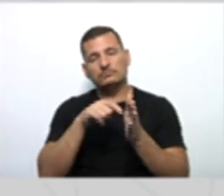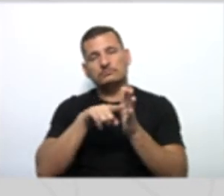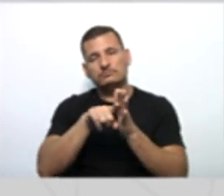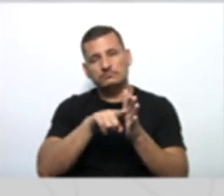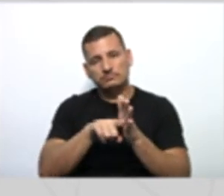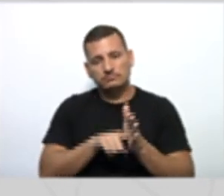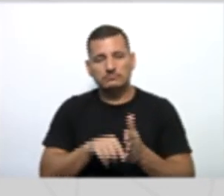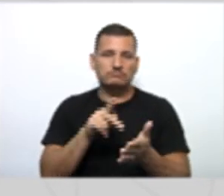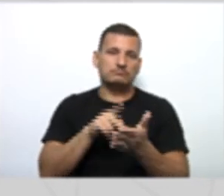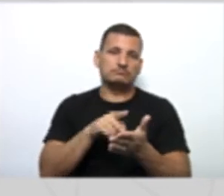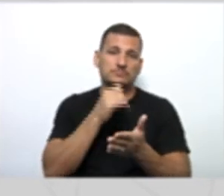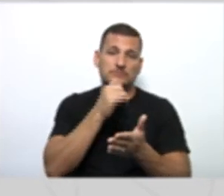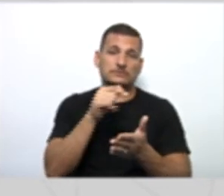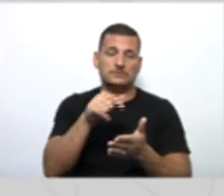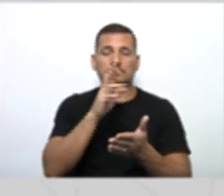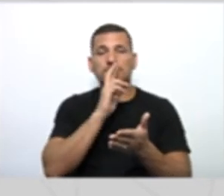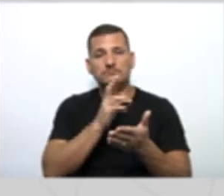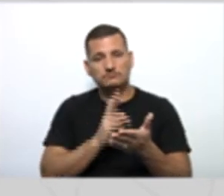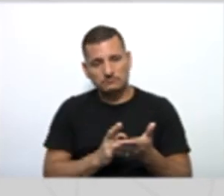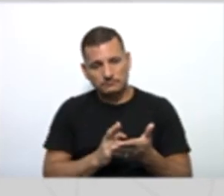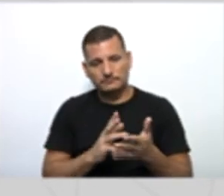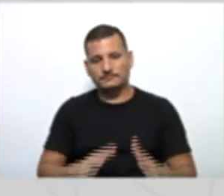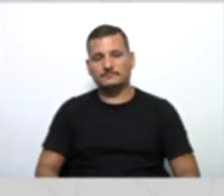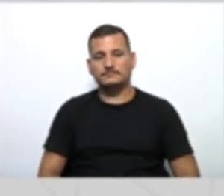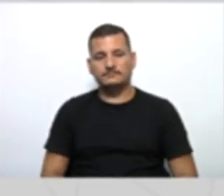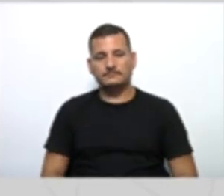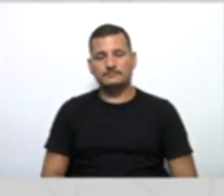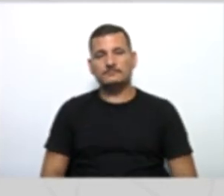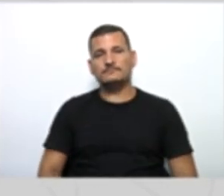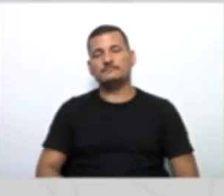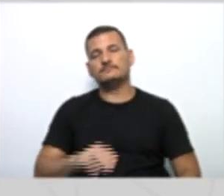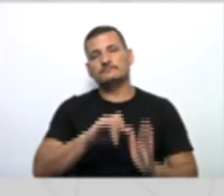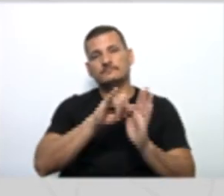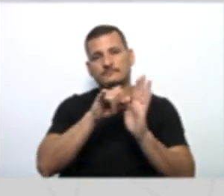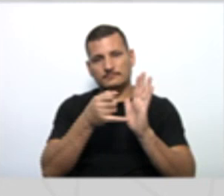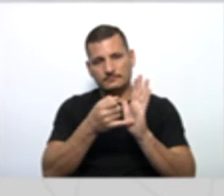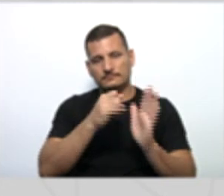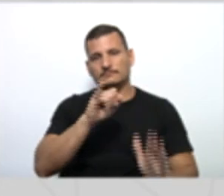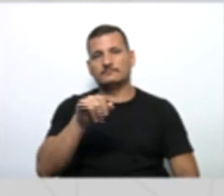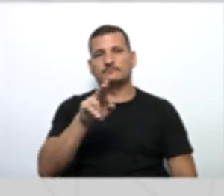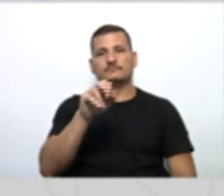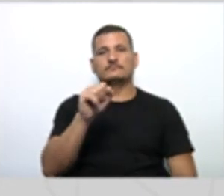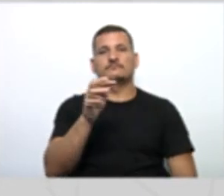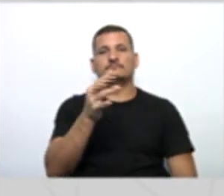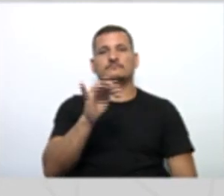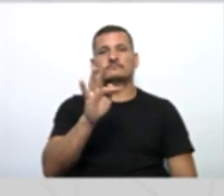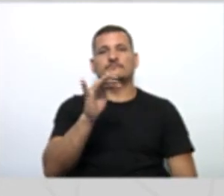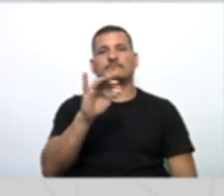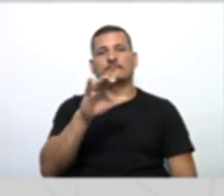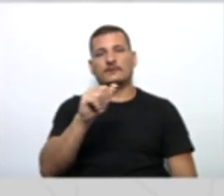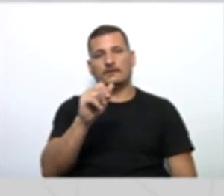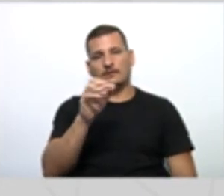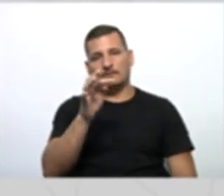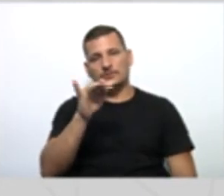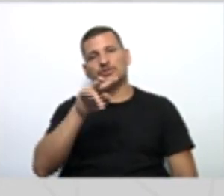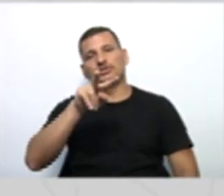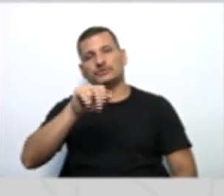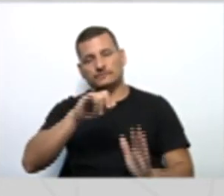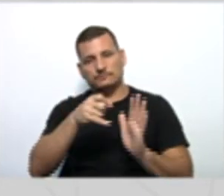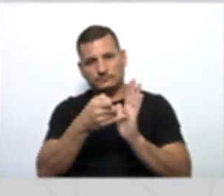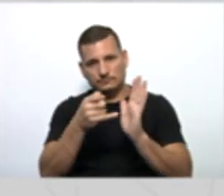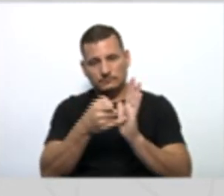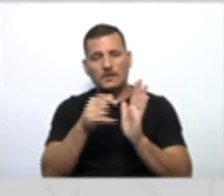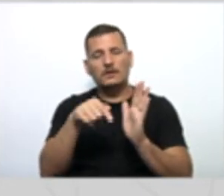fato se são essas as respostas. Vou ter a construção da justificativa, que é o meu porquê. Por que eu